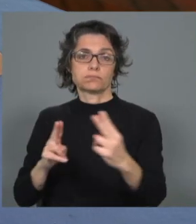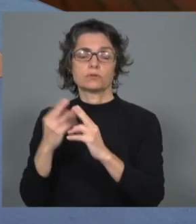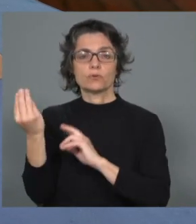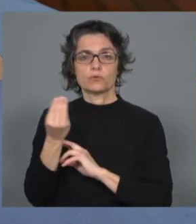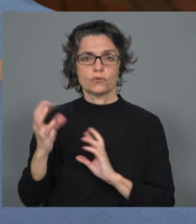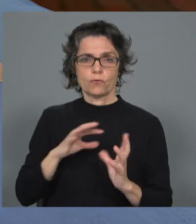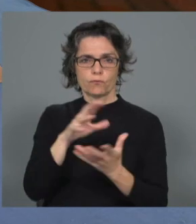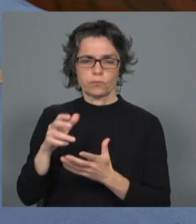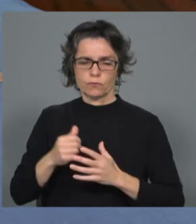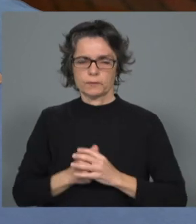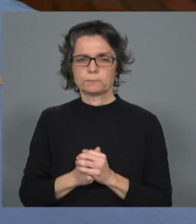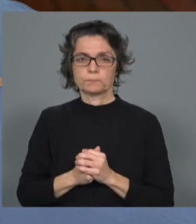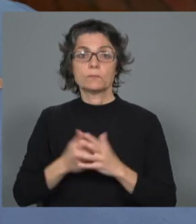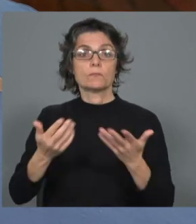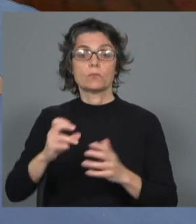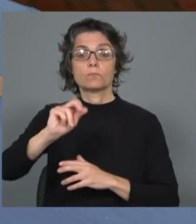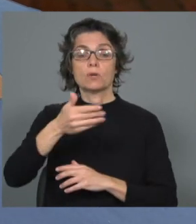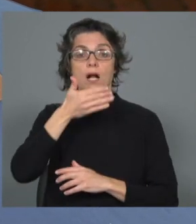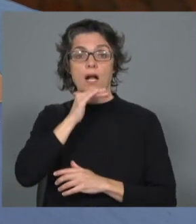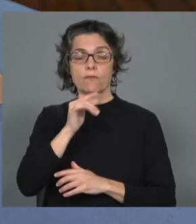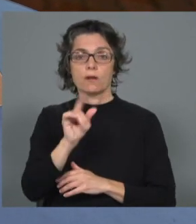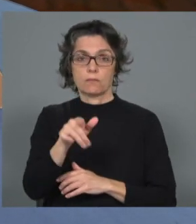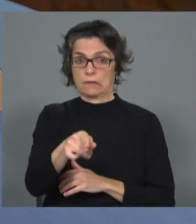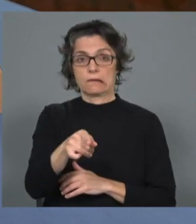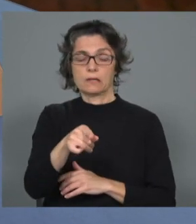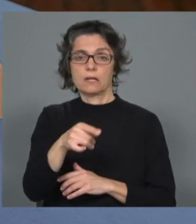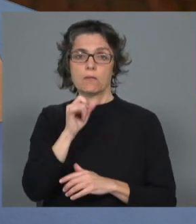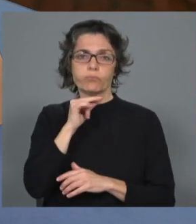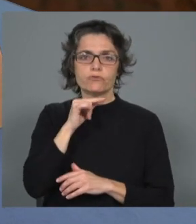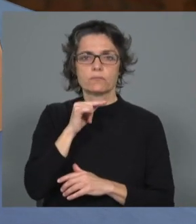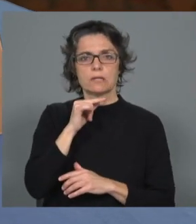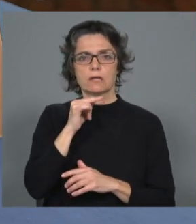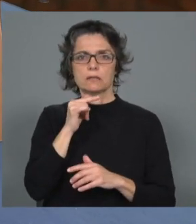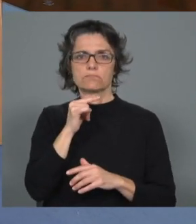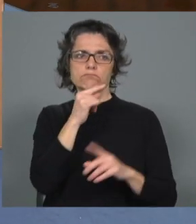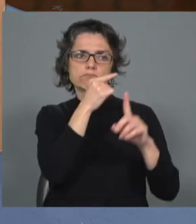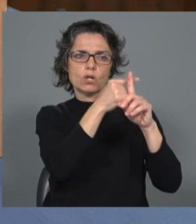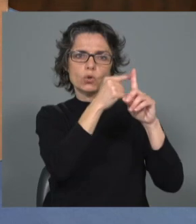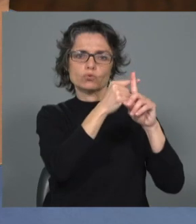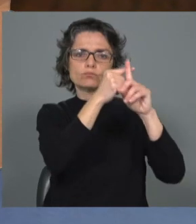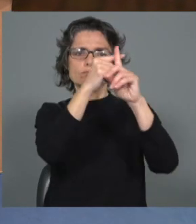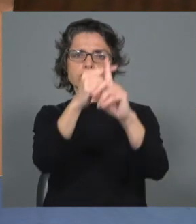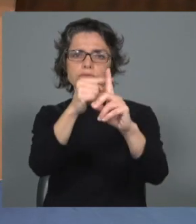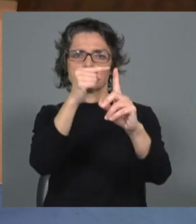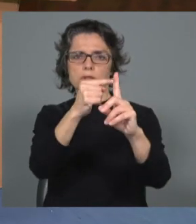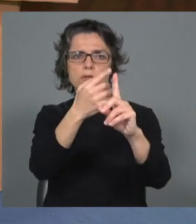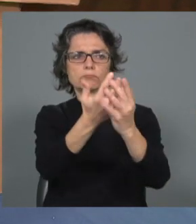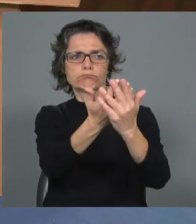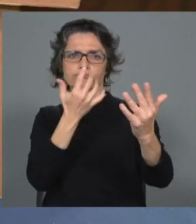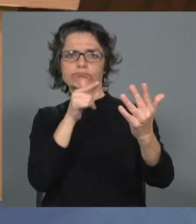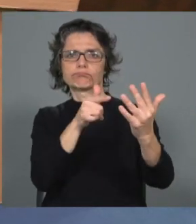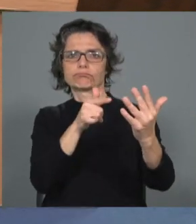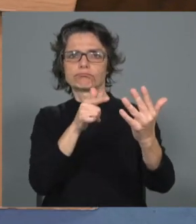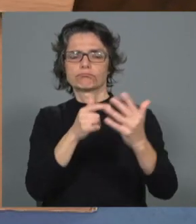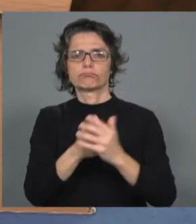Évora foi também essa oportunidade de materializar no fundo esse caminho. E